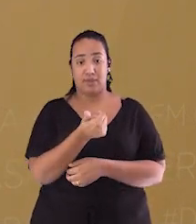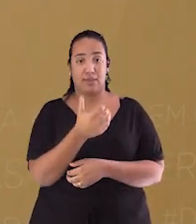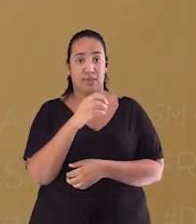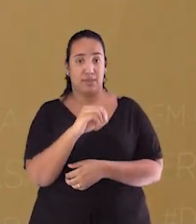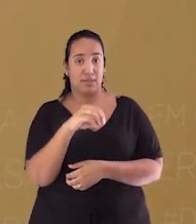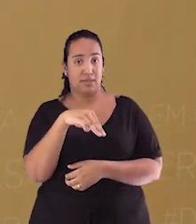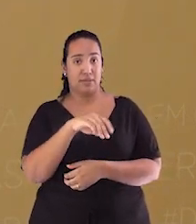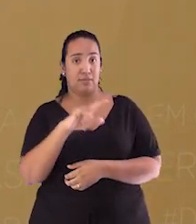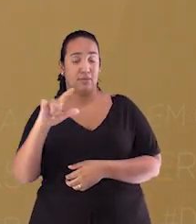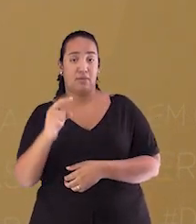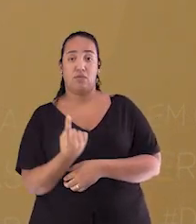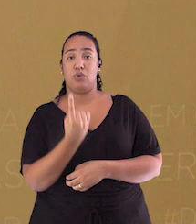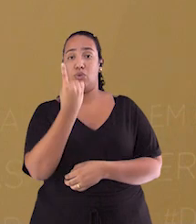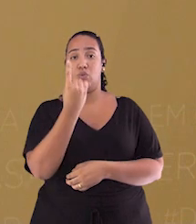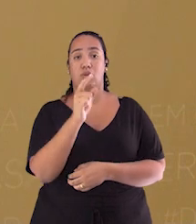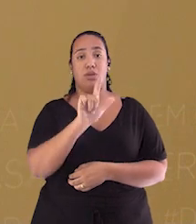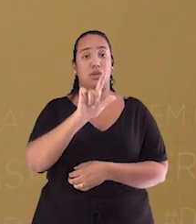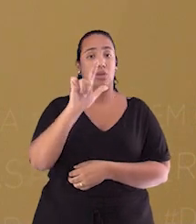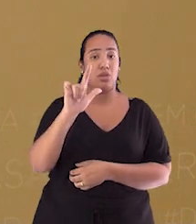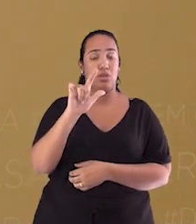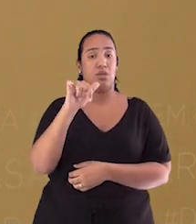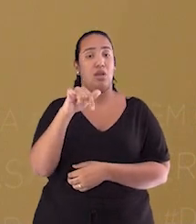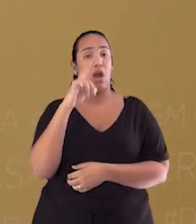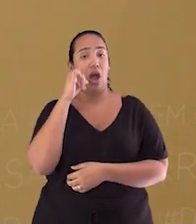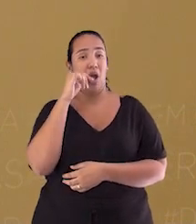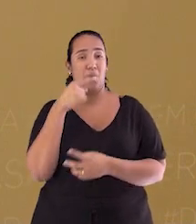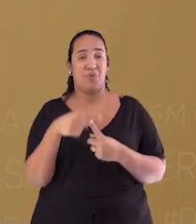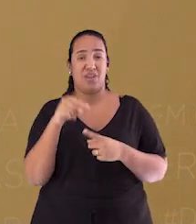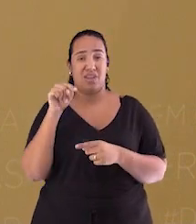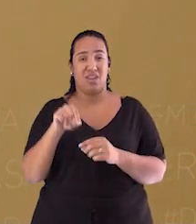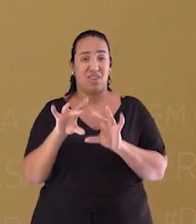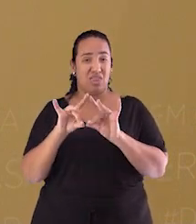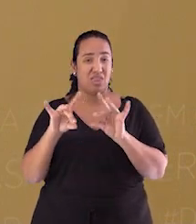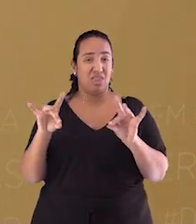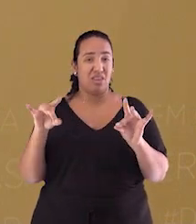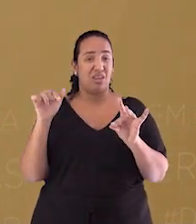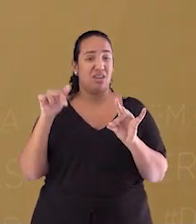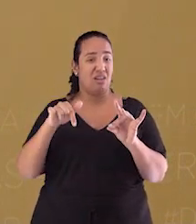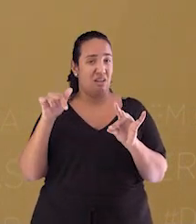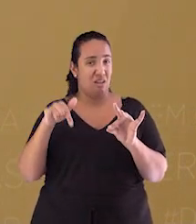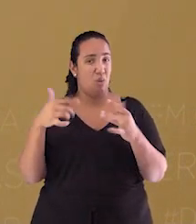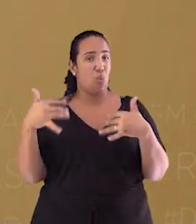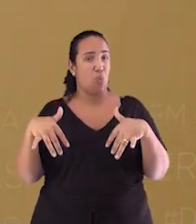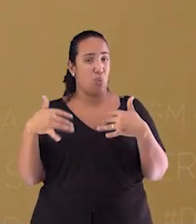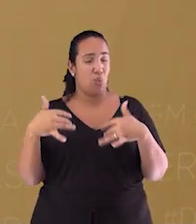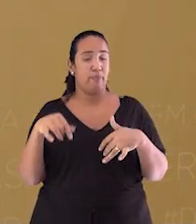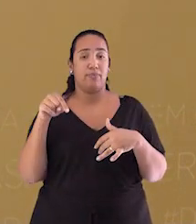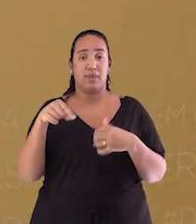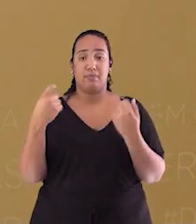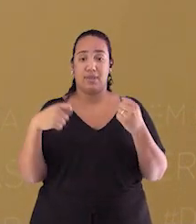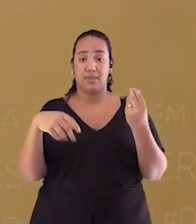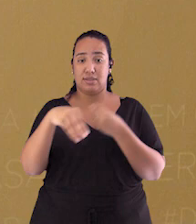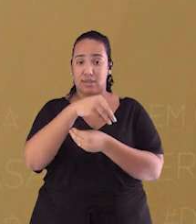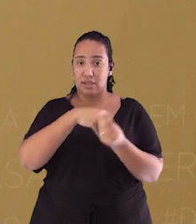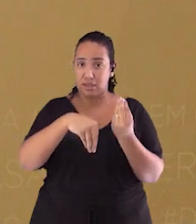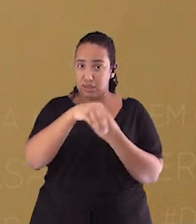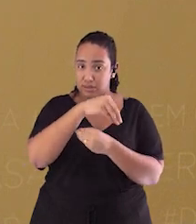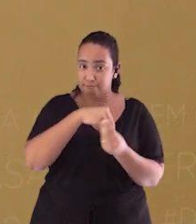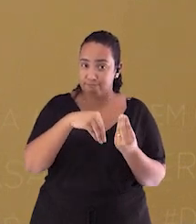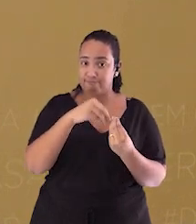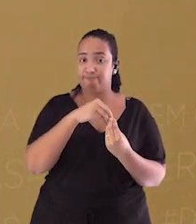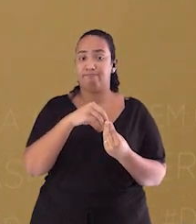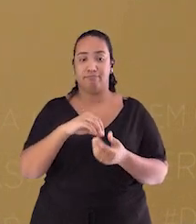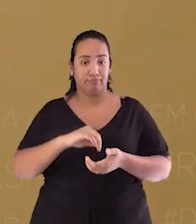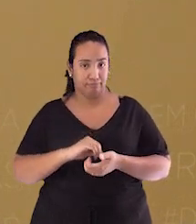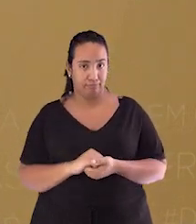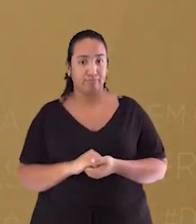litro de água, pois ele é um líquido muito ácido e após o seu preparo como fertilizante diluído, você